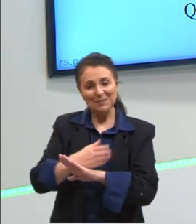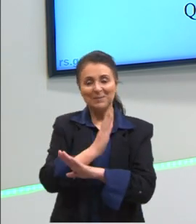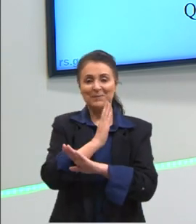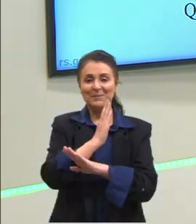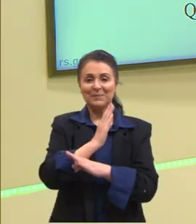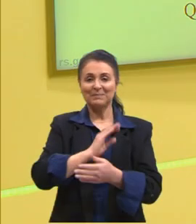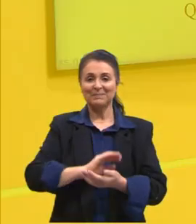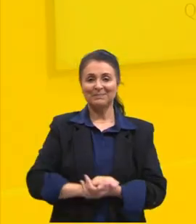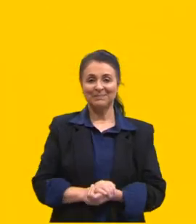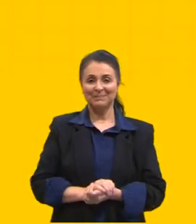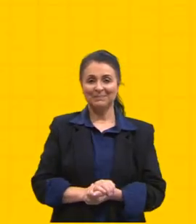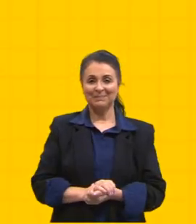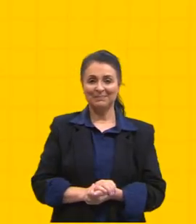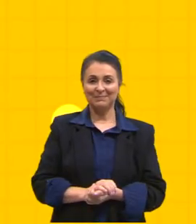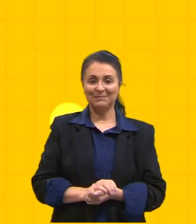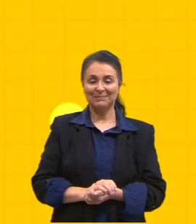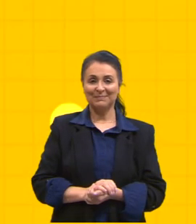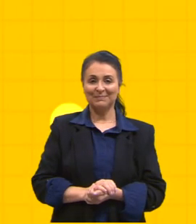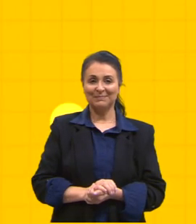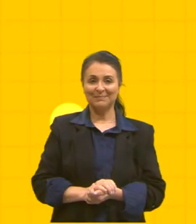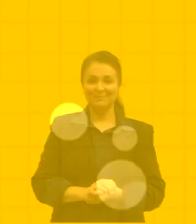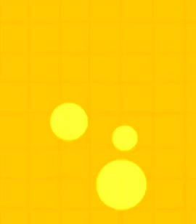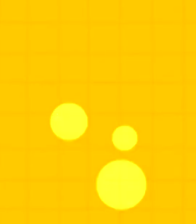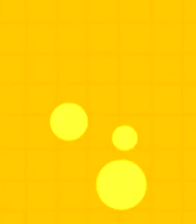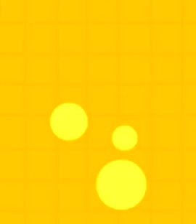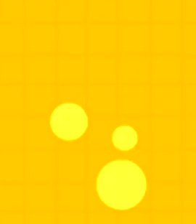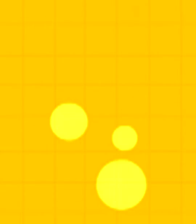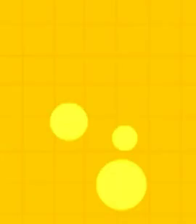Tchau, tchau.